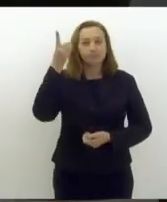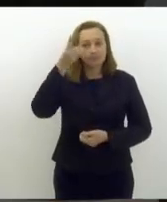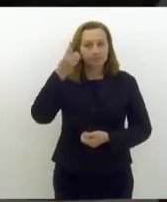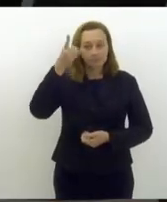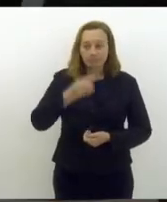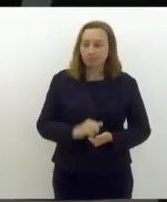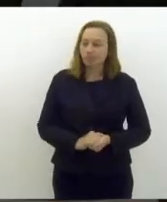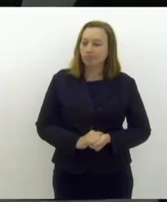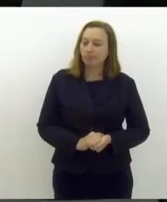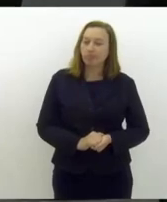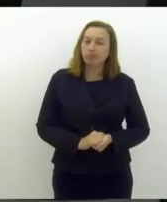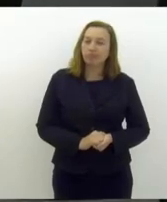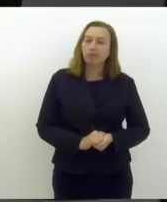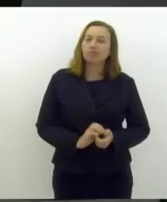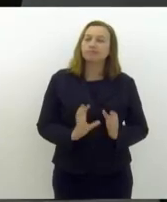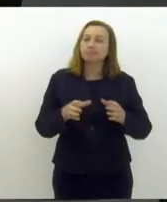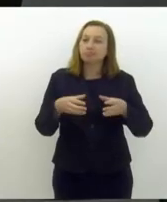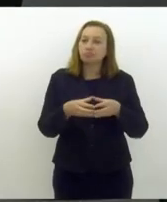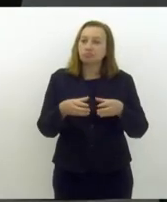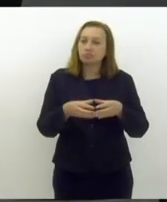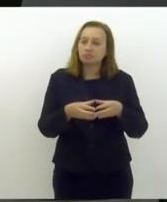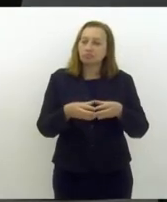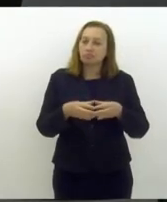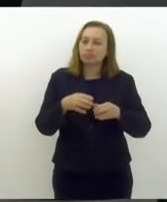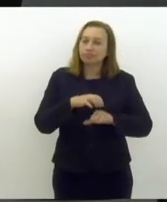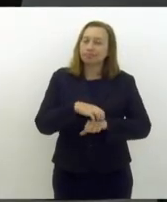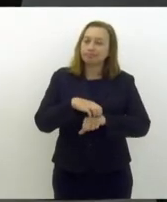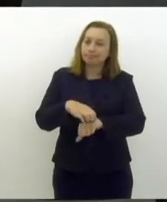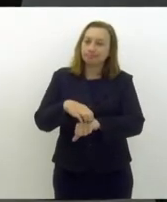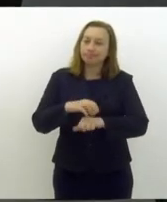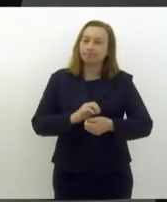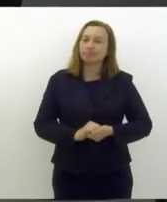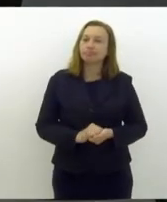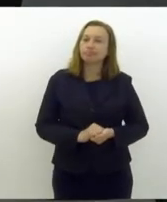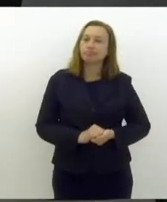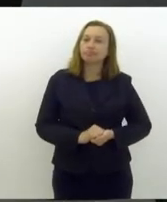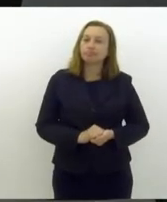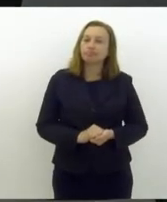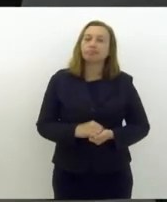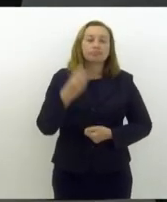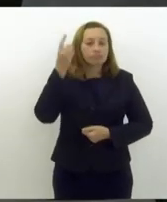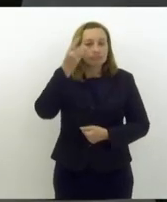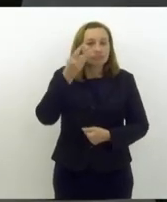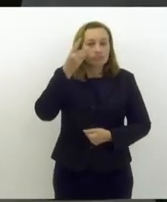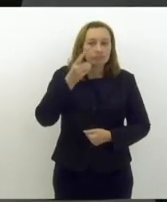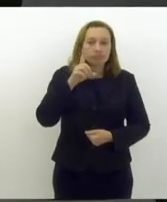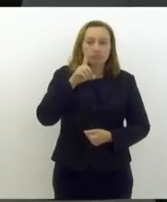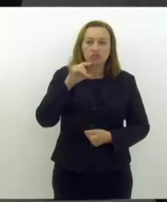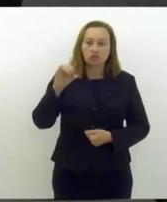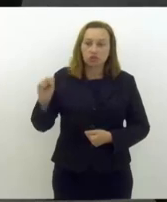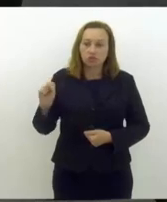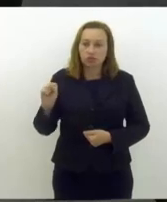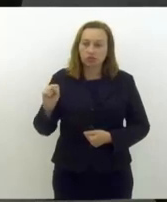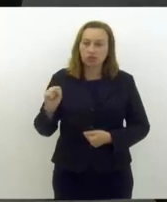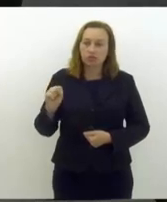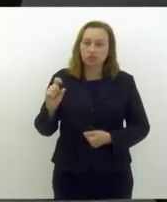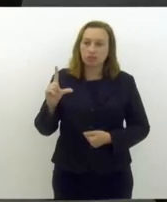para emitir parecer pela comissão de transporte Deputado Dionísio